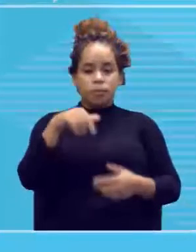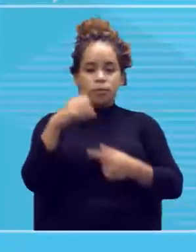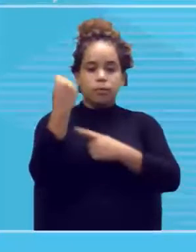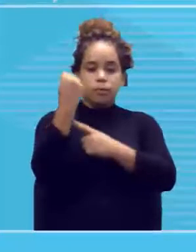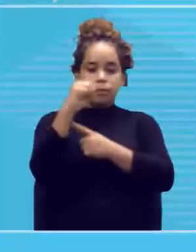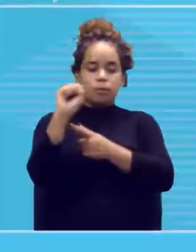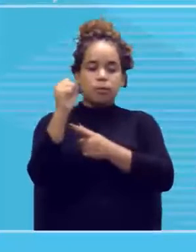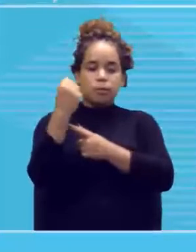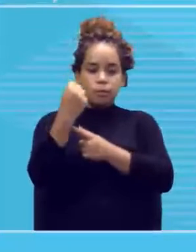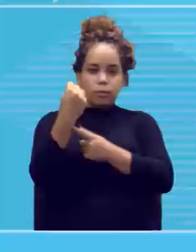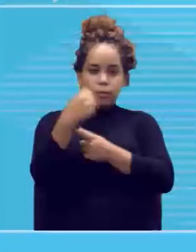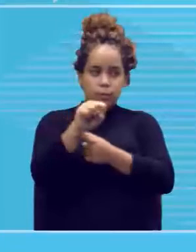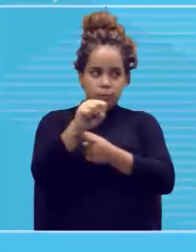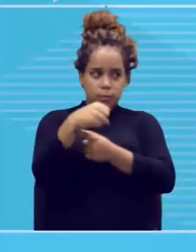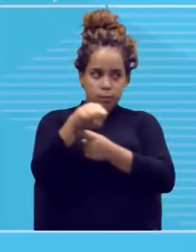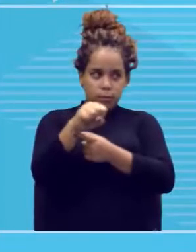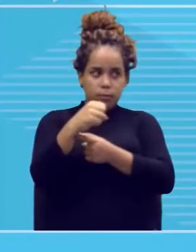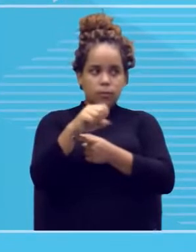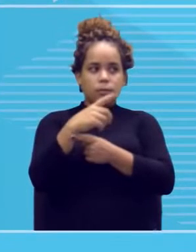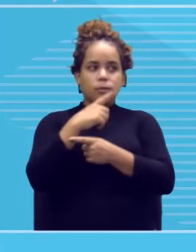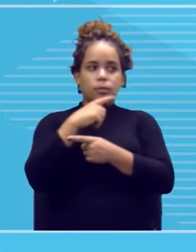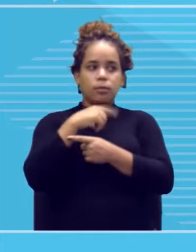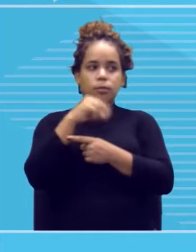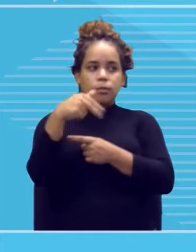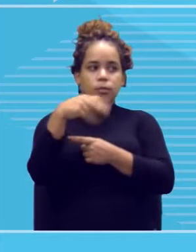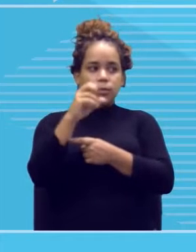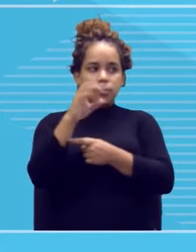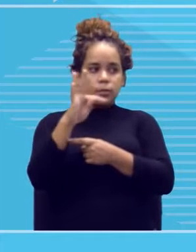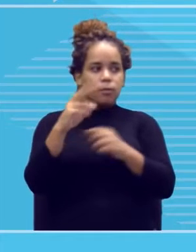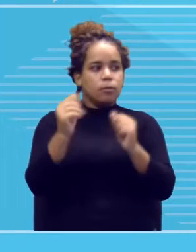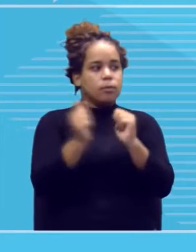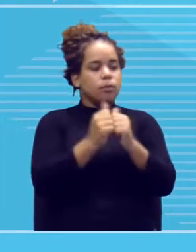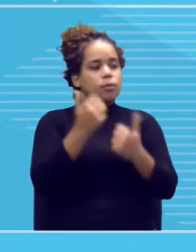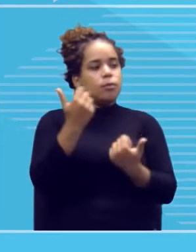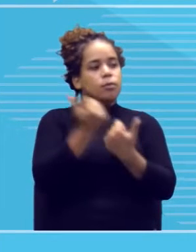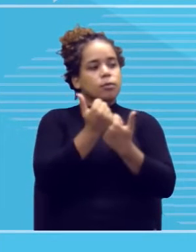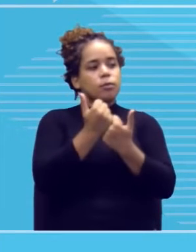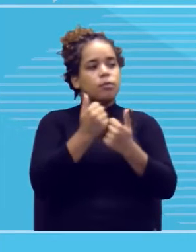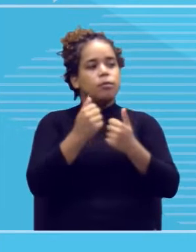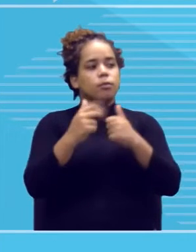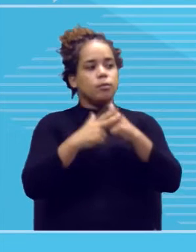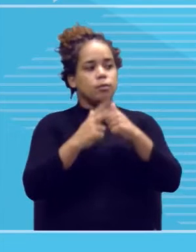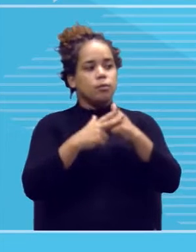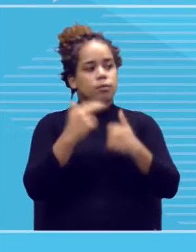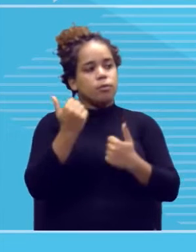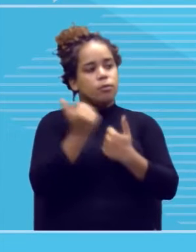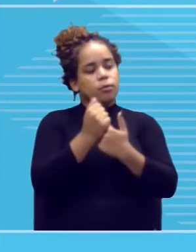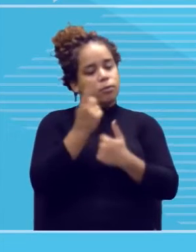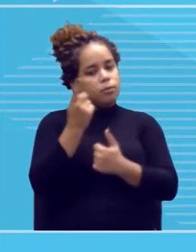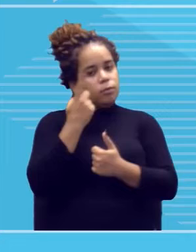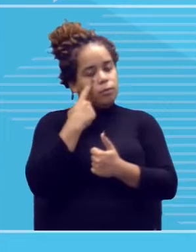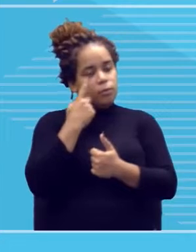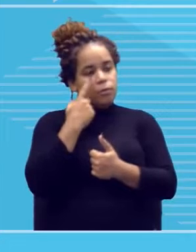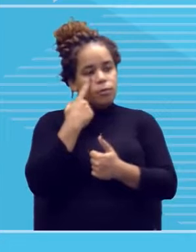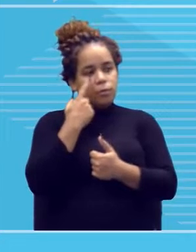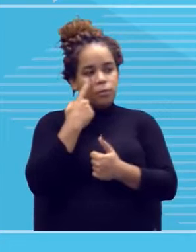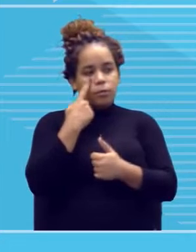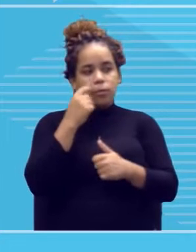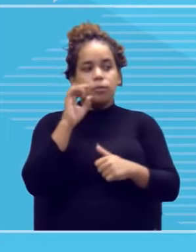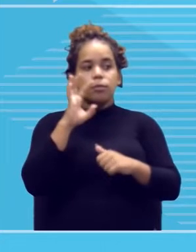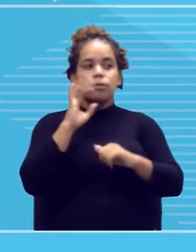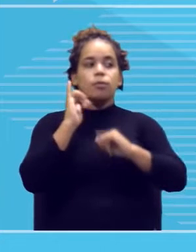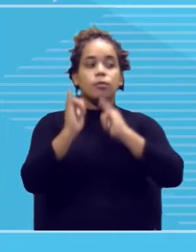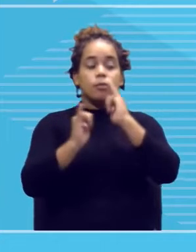vai receber o note no verbo modal verbo modal quem vai adquirir esse nome olha aí ó só título de informação